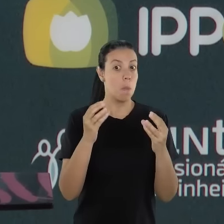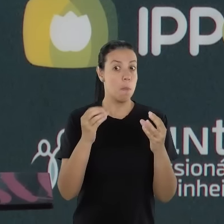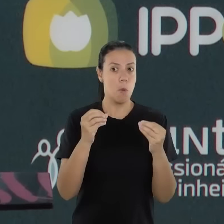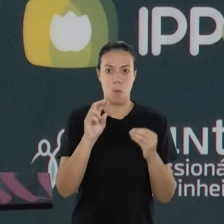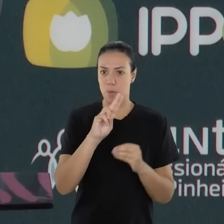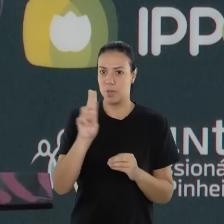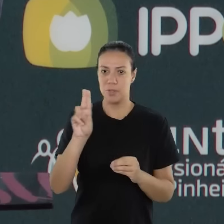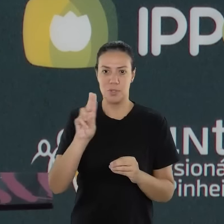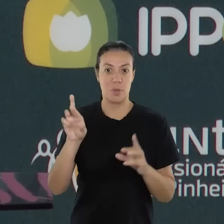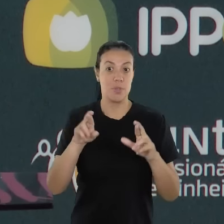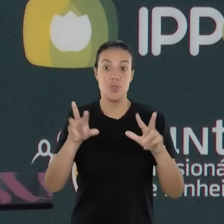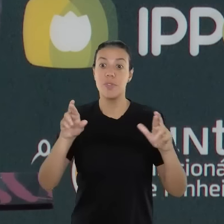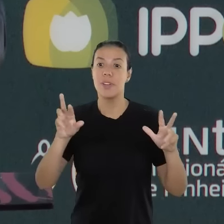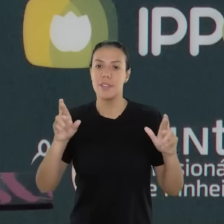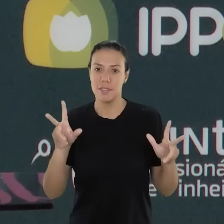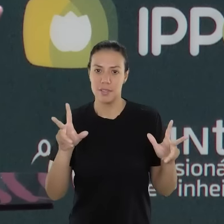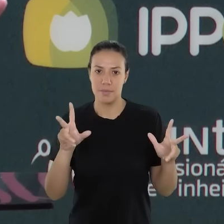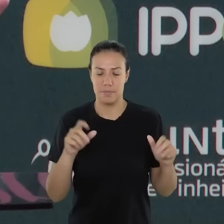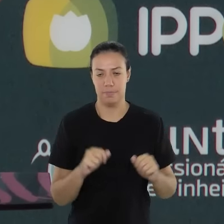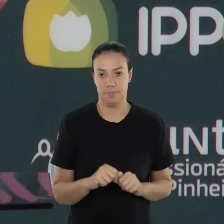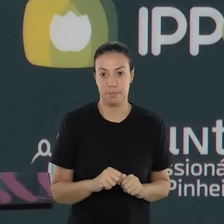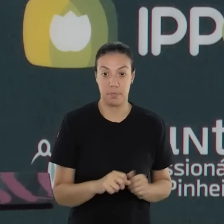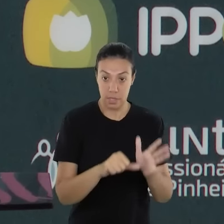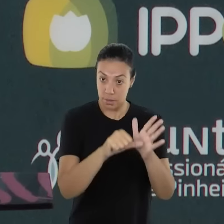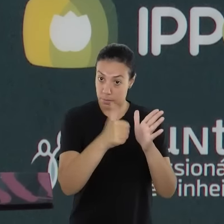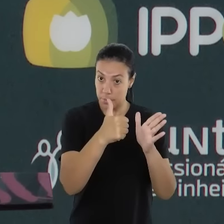Primeiro, é um povo escolhido.